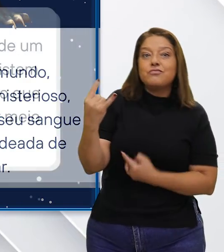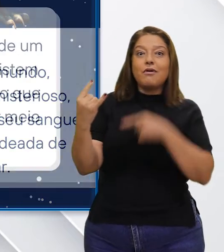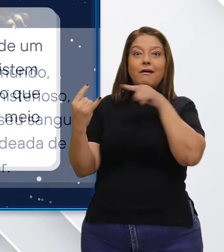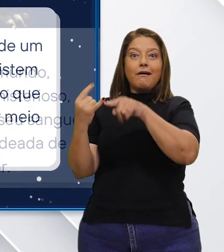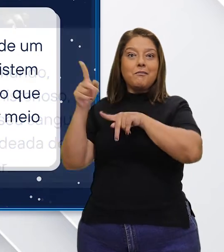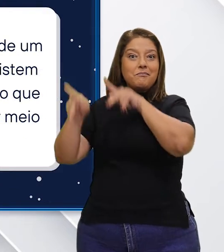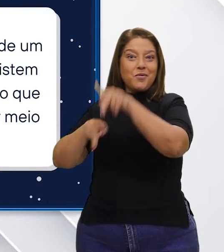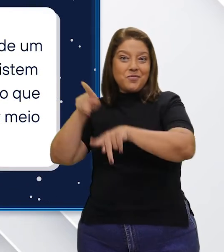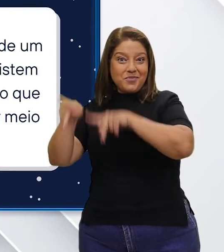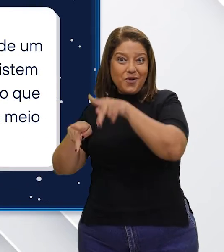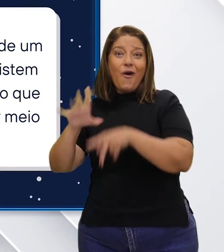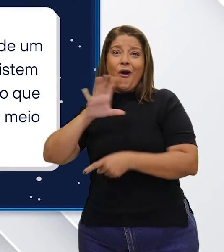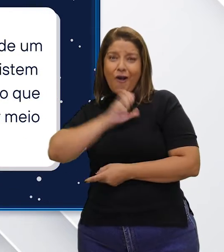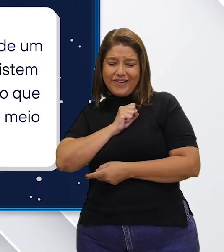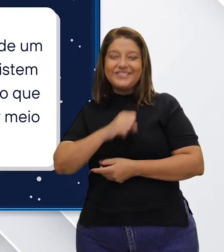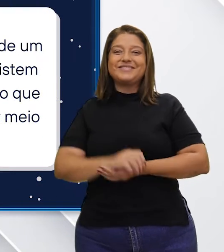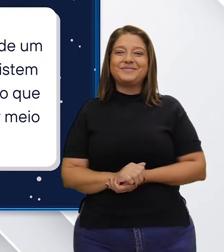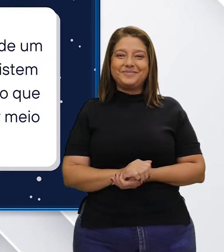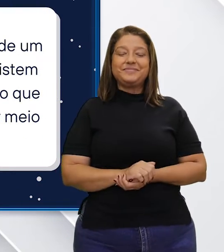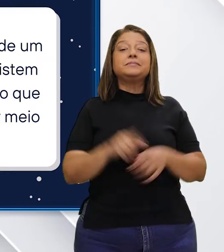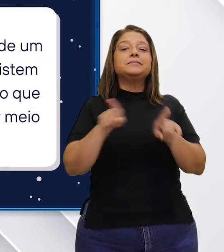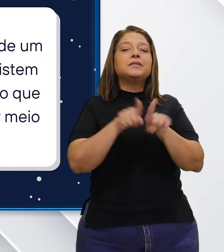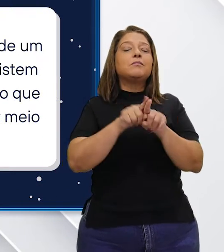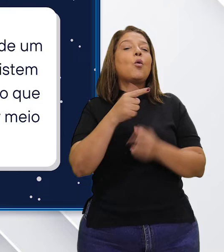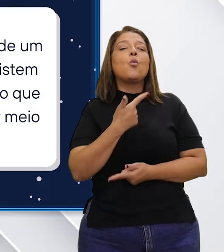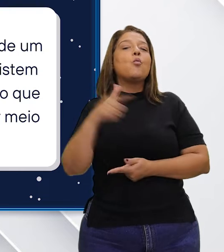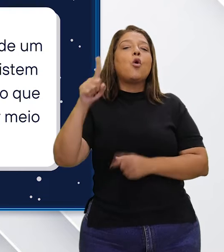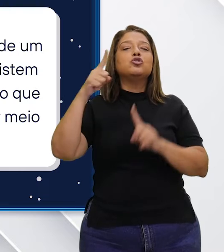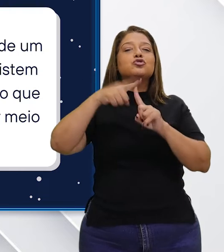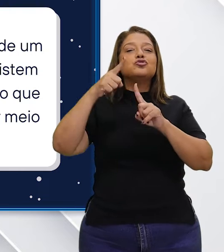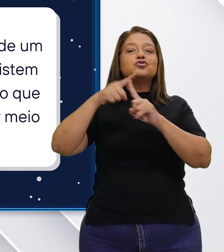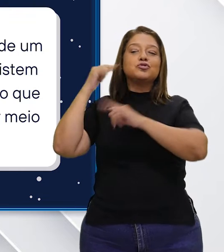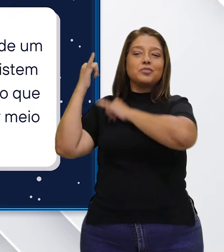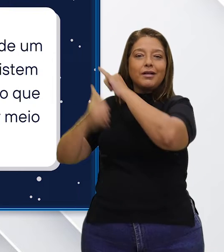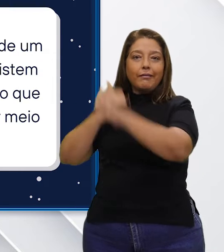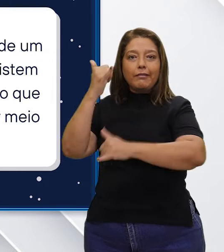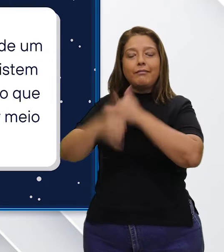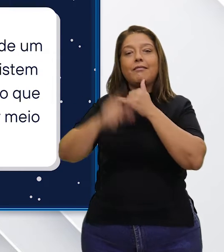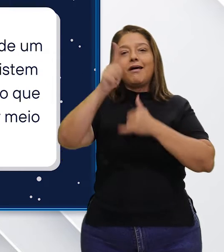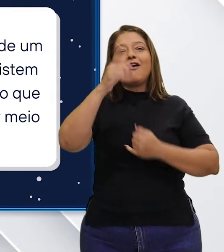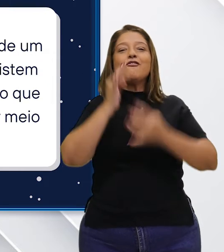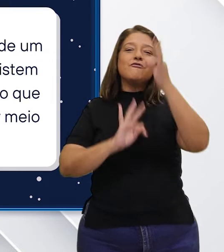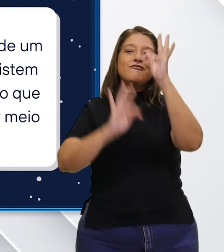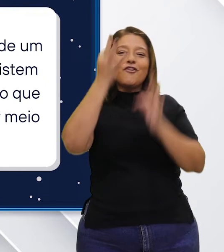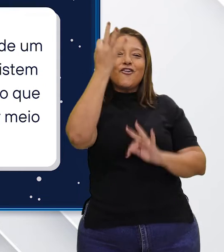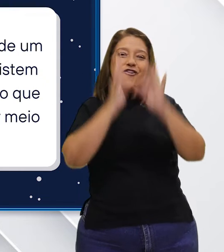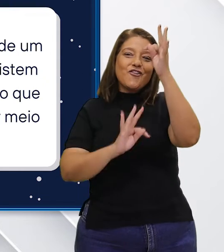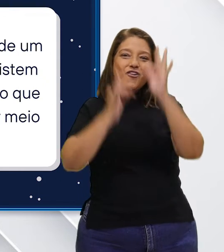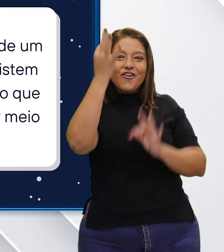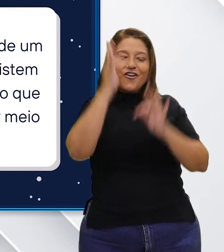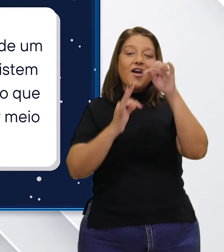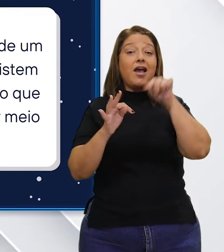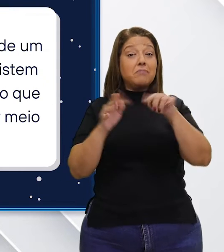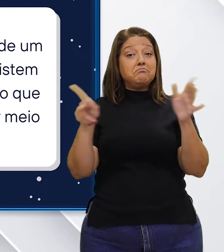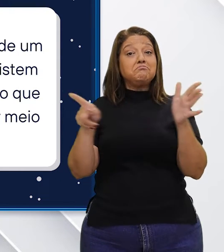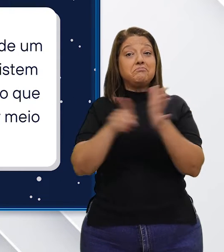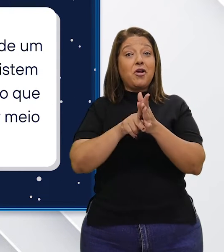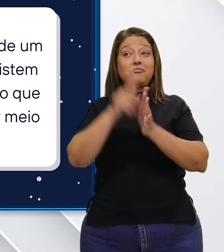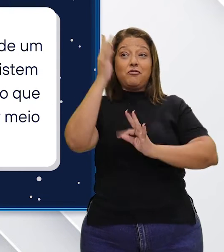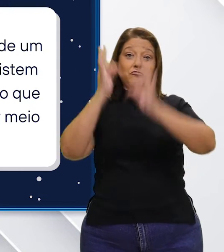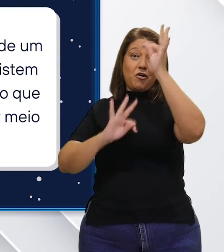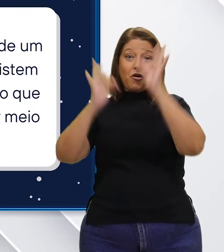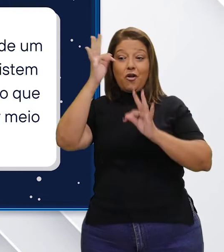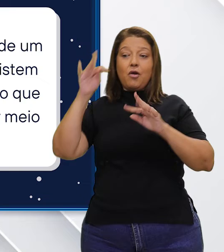popular. O outro tipo de lenda é a lenda folclórica. As lendas folclóricas fazem parte